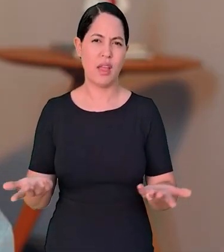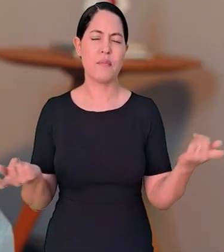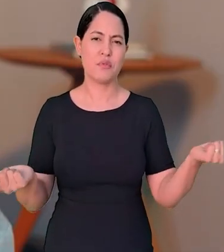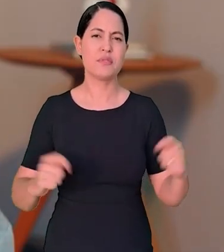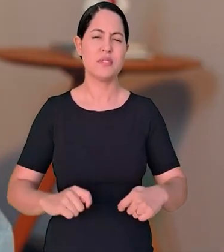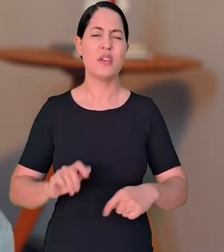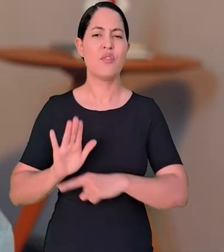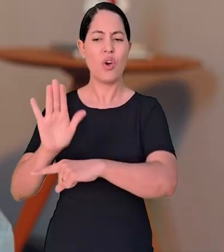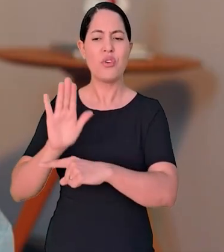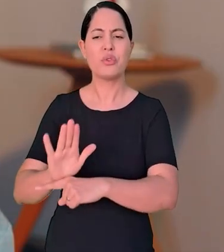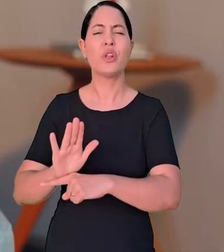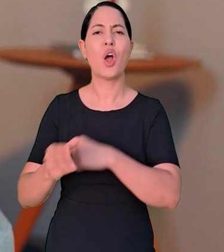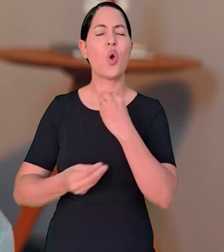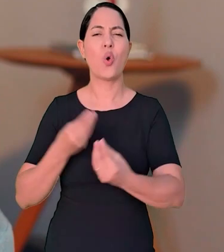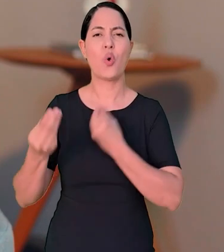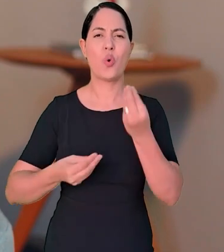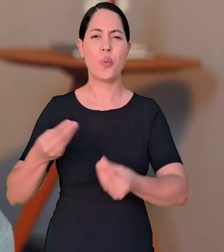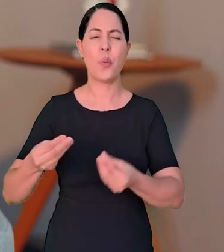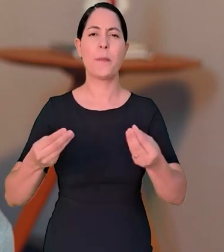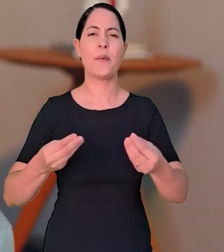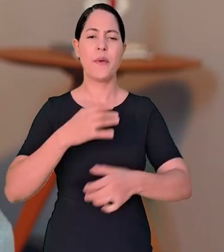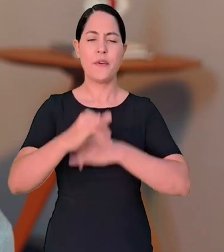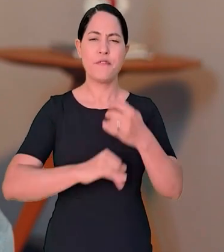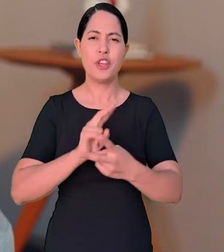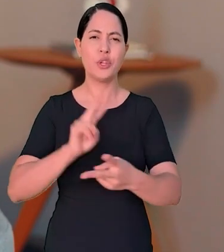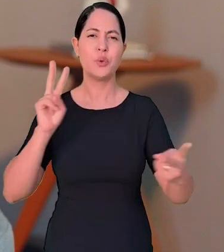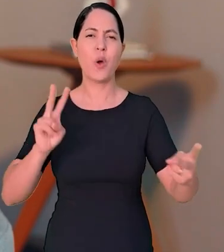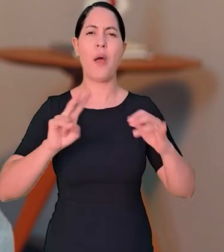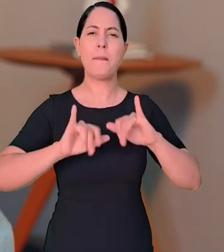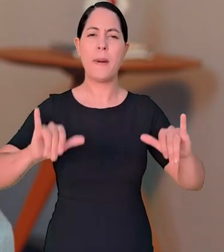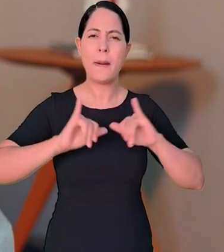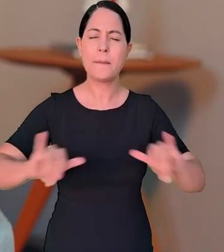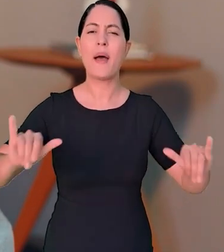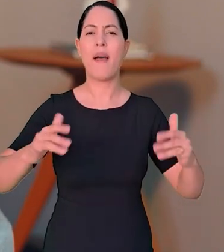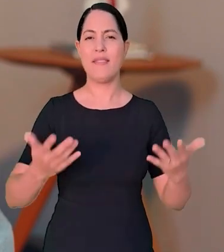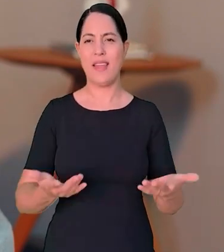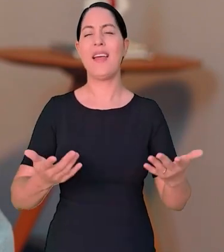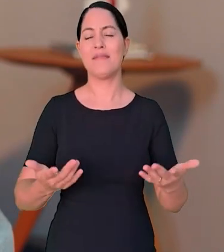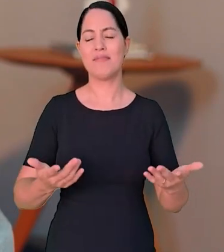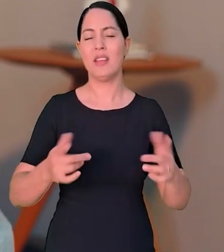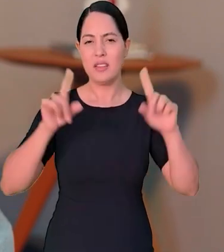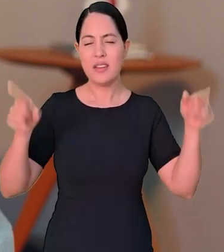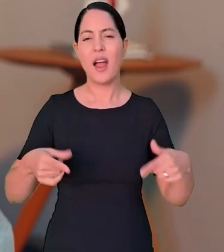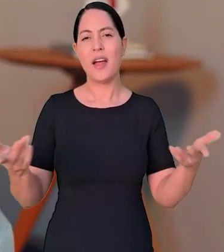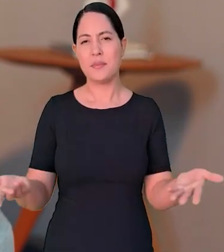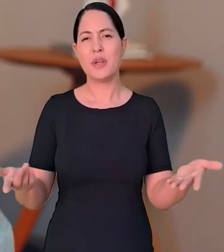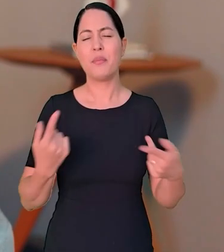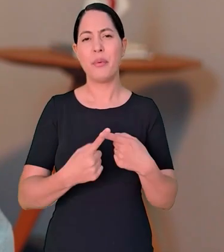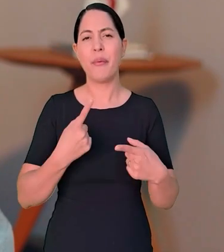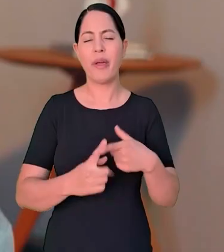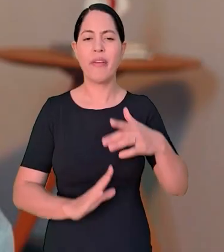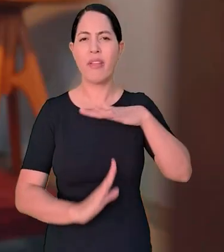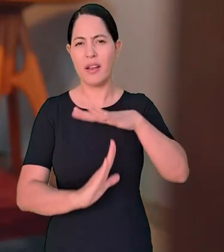usar plataformas virtuais para fazer a sua propaganda, entre aspas, né? Obviamente dentro de alguns limites que